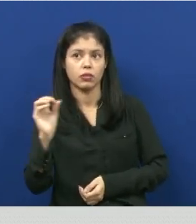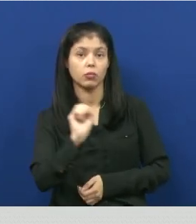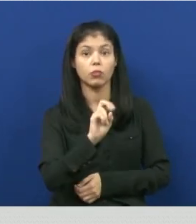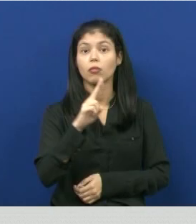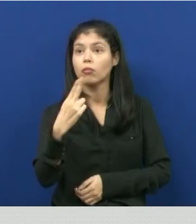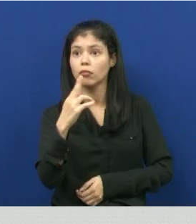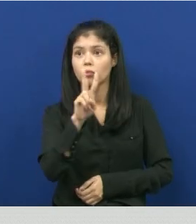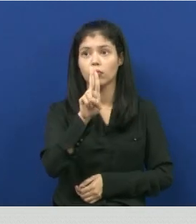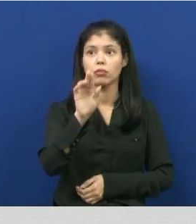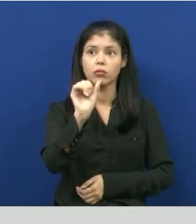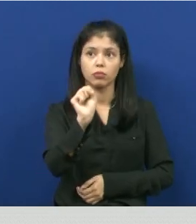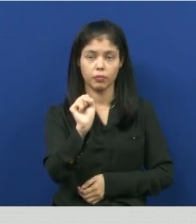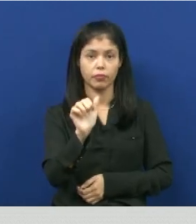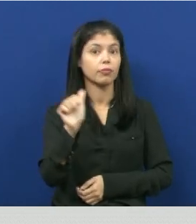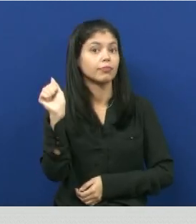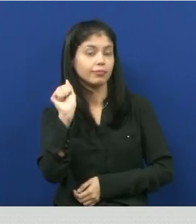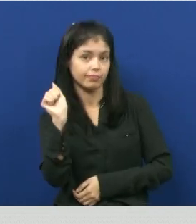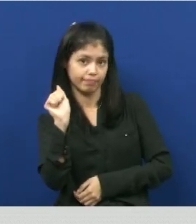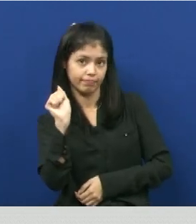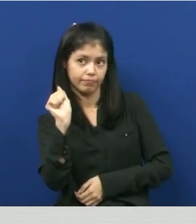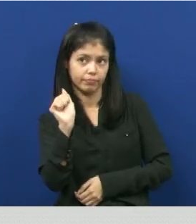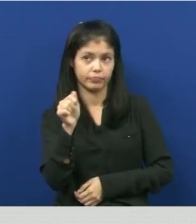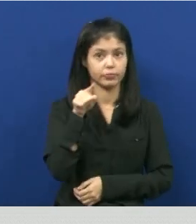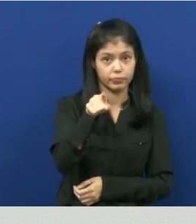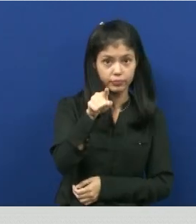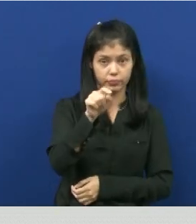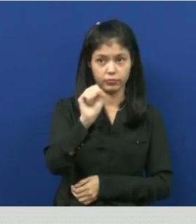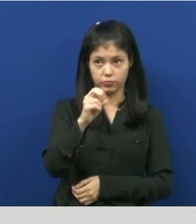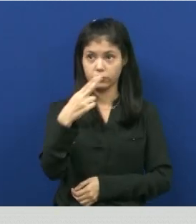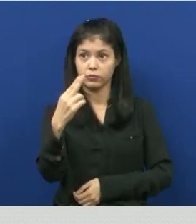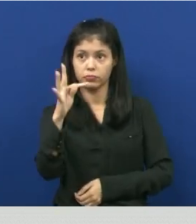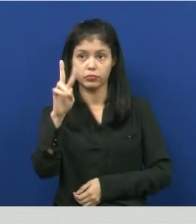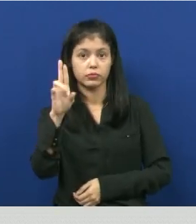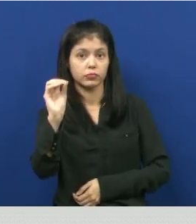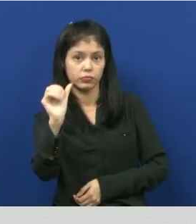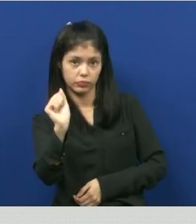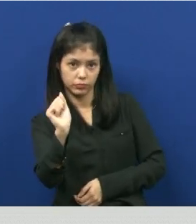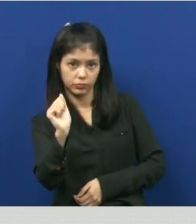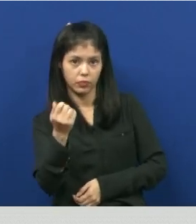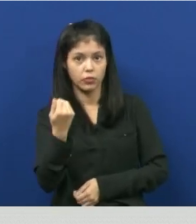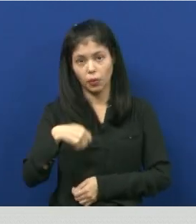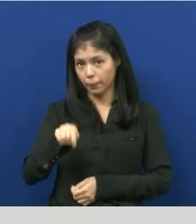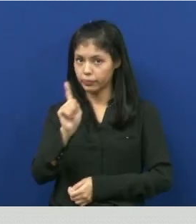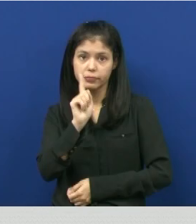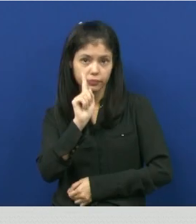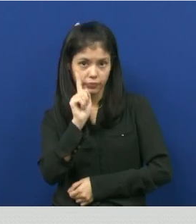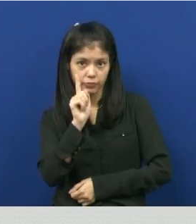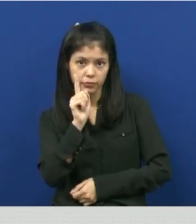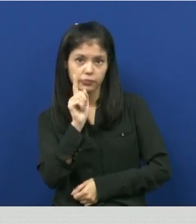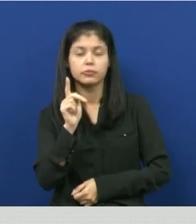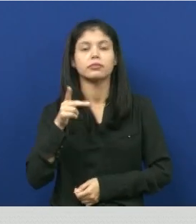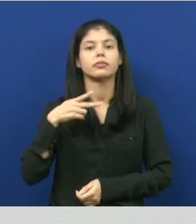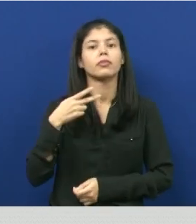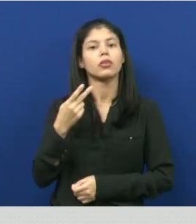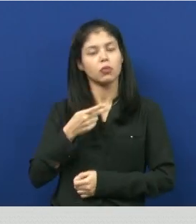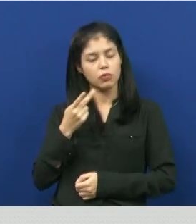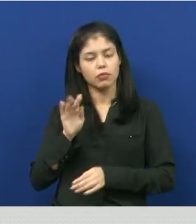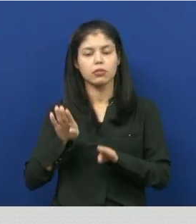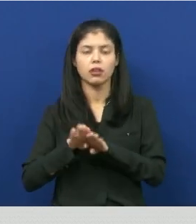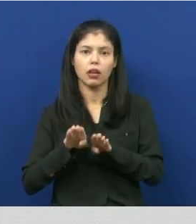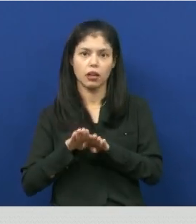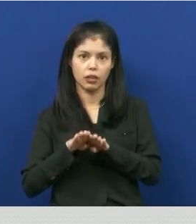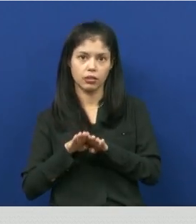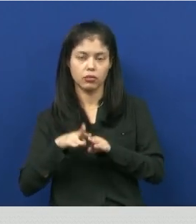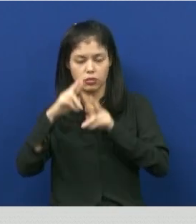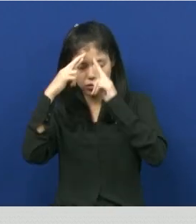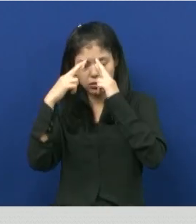usted? Eu vou utilizar tu ou vos. Nesse caso, não há necessidade de fazer uma referência